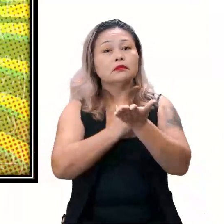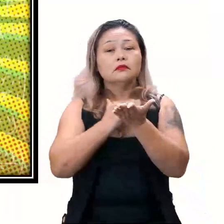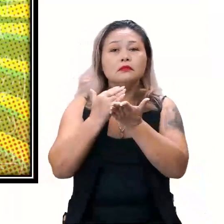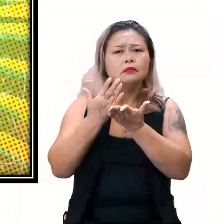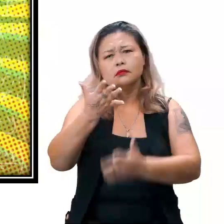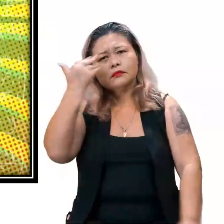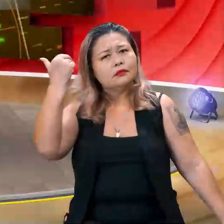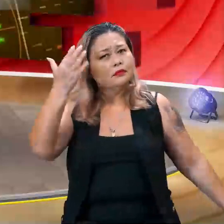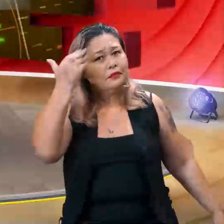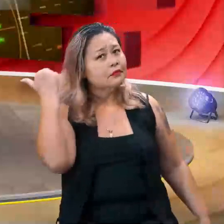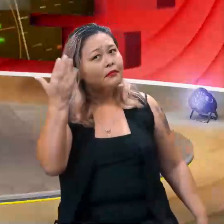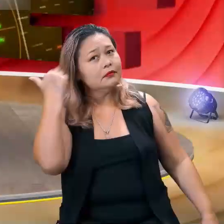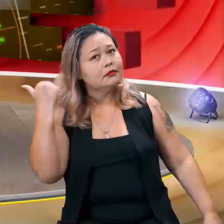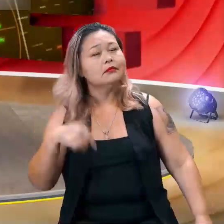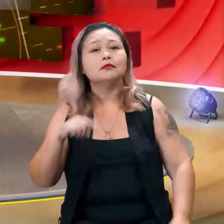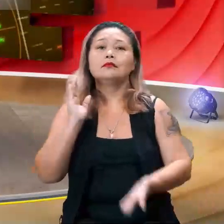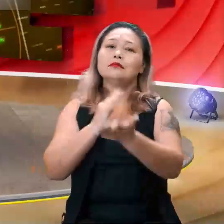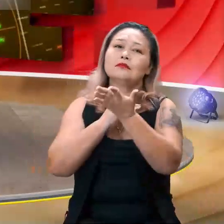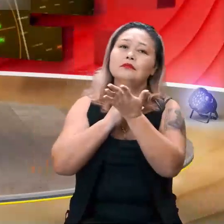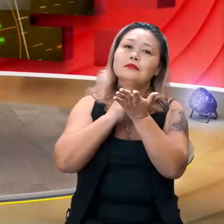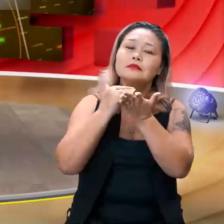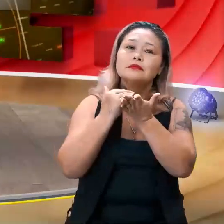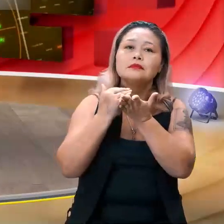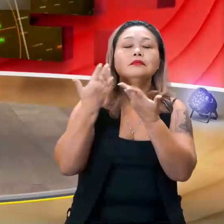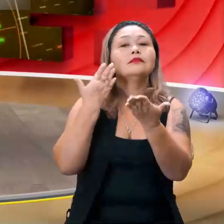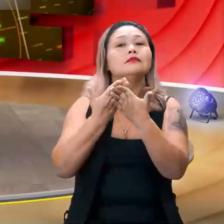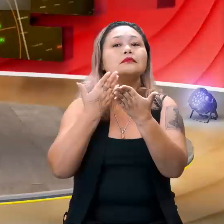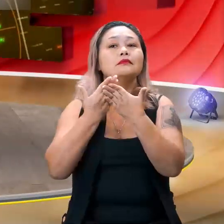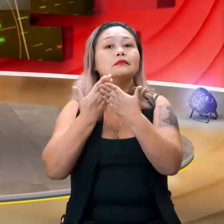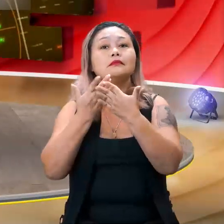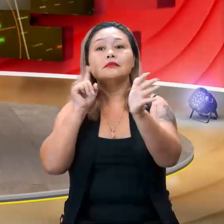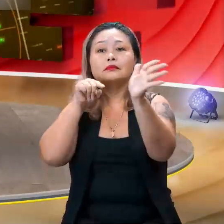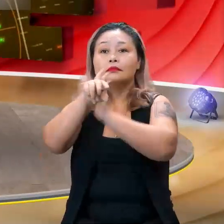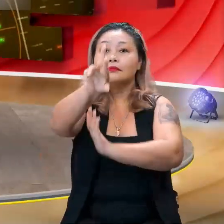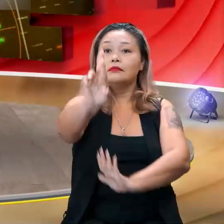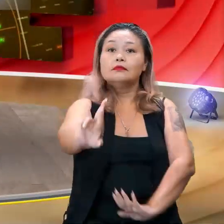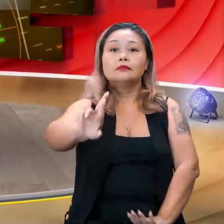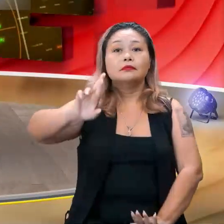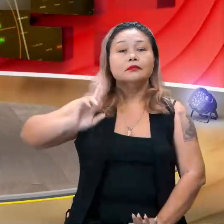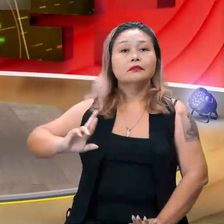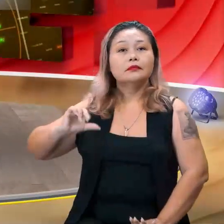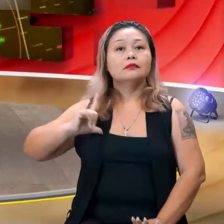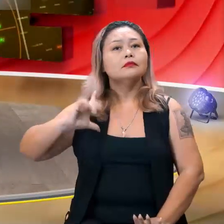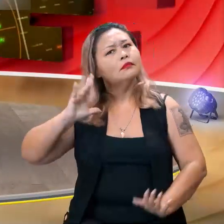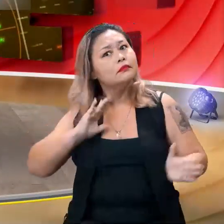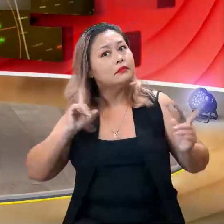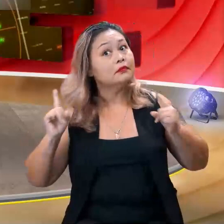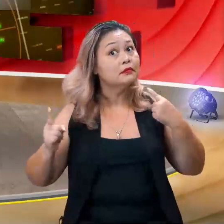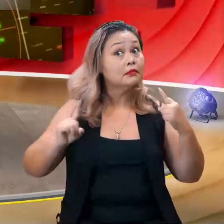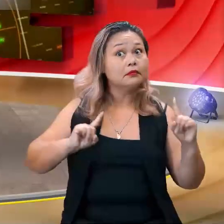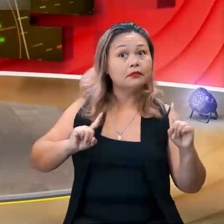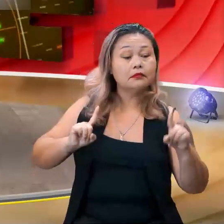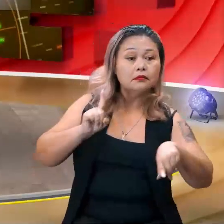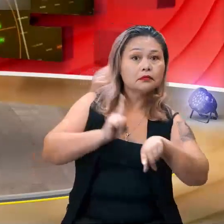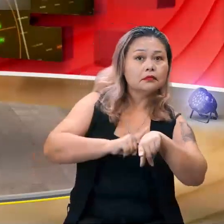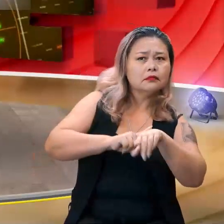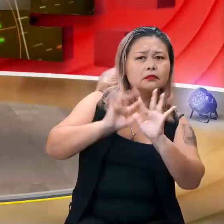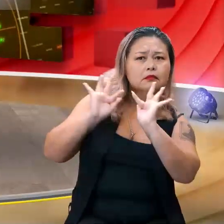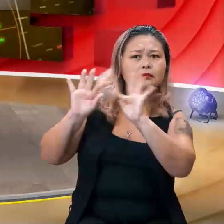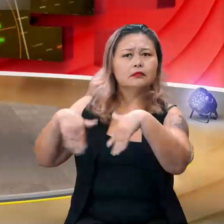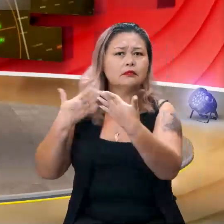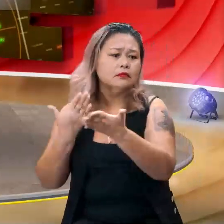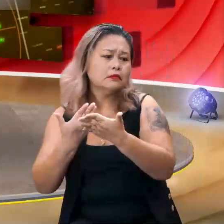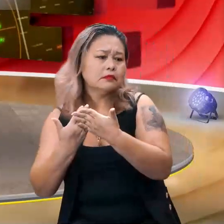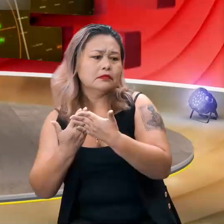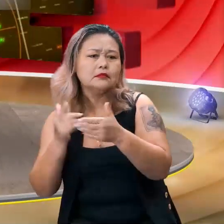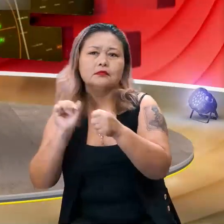gente aqui, a gente começa hoje a nossa aula já com quiz, porque a gente viu que vai variar, né? Ora o quiz está no final da aula,